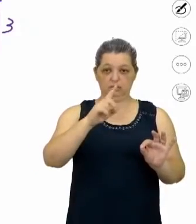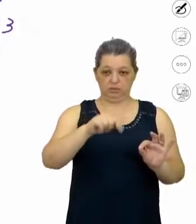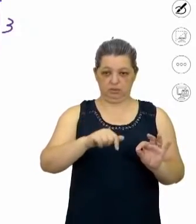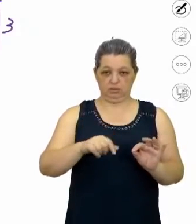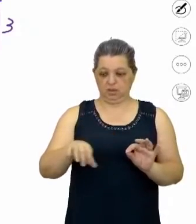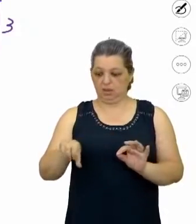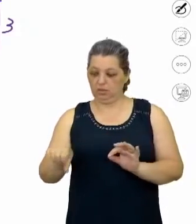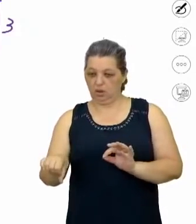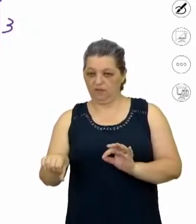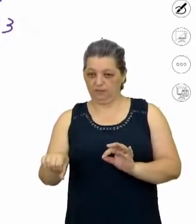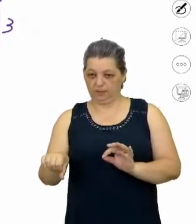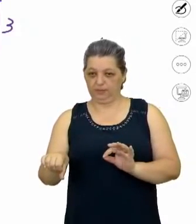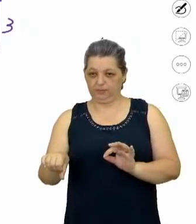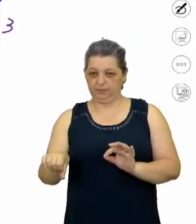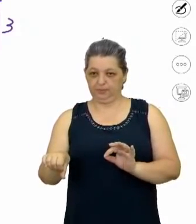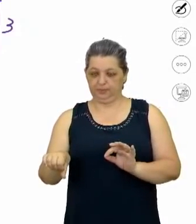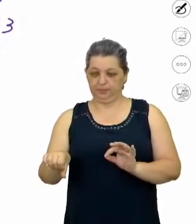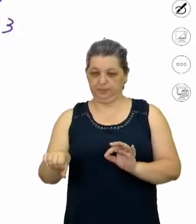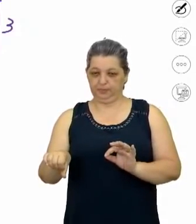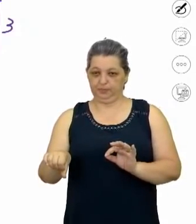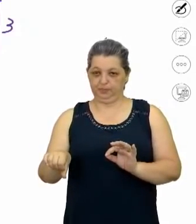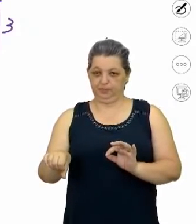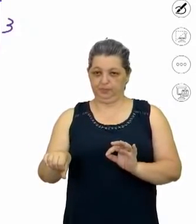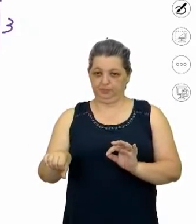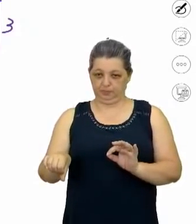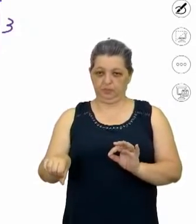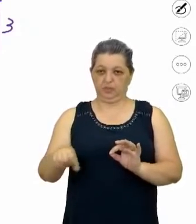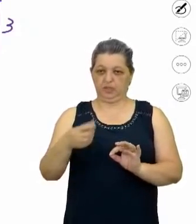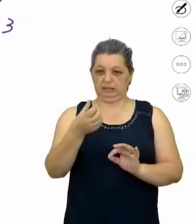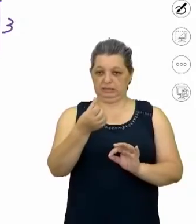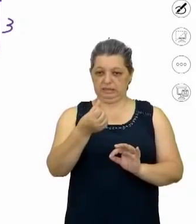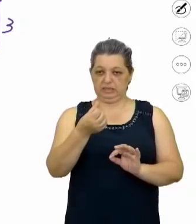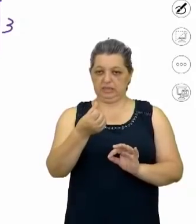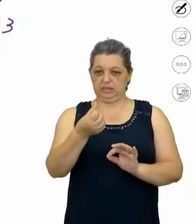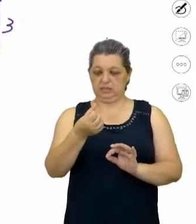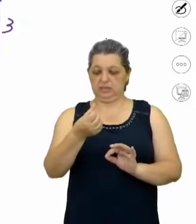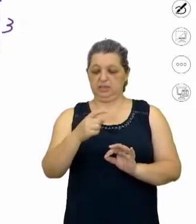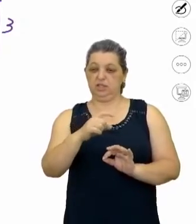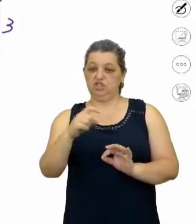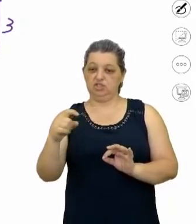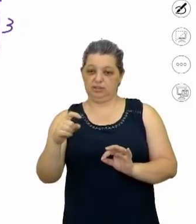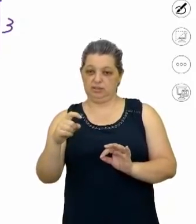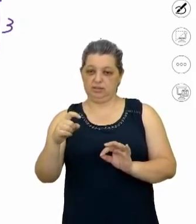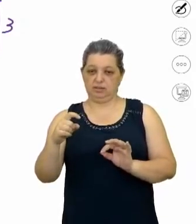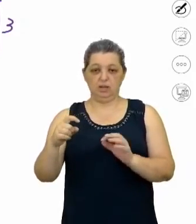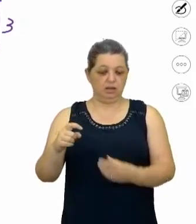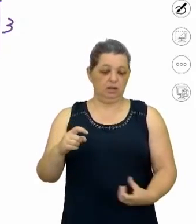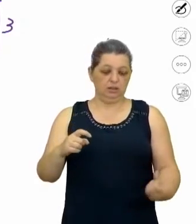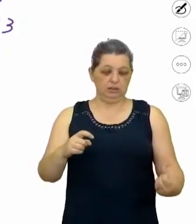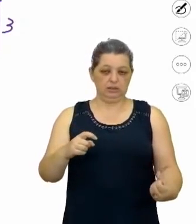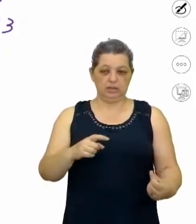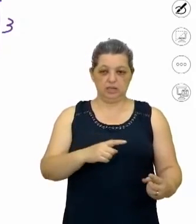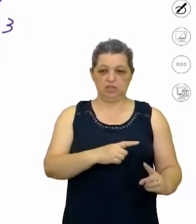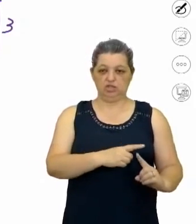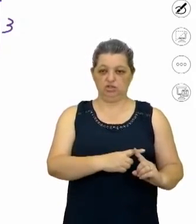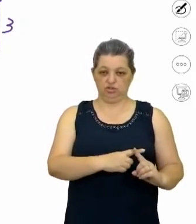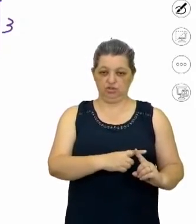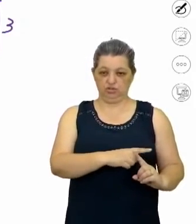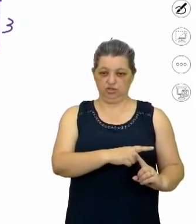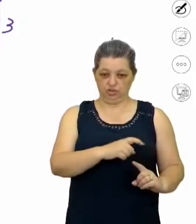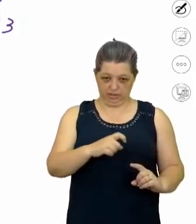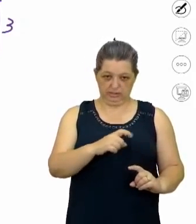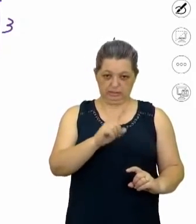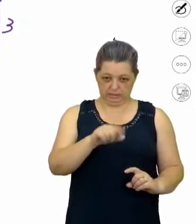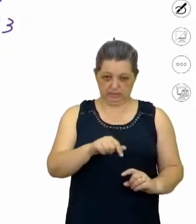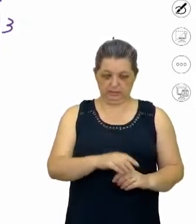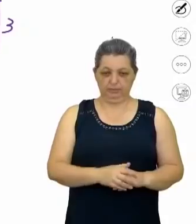que é 9. Ali. E esse daqui vai ser o 2 vezes 3x, 6x. E esse aqui, 6x. Portanto, ó, o resultado disso é